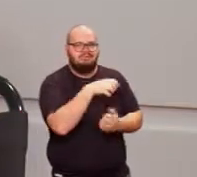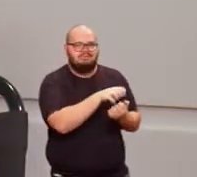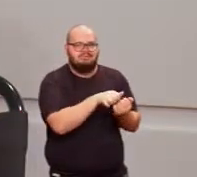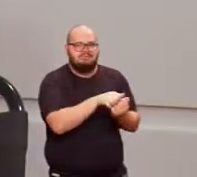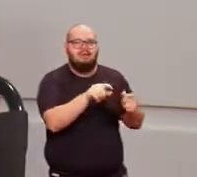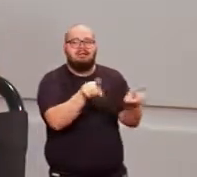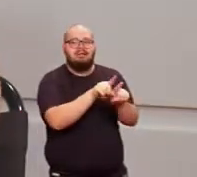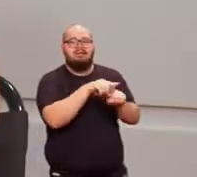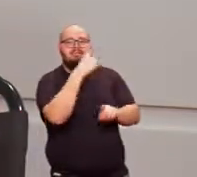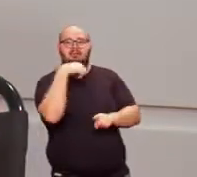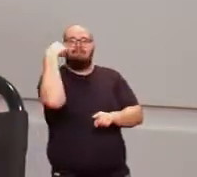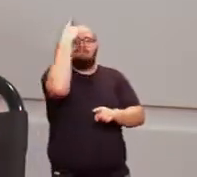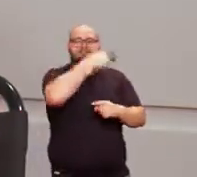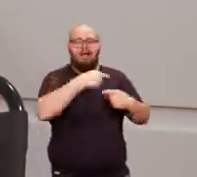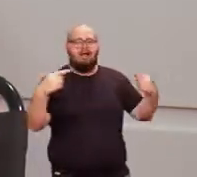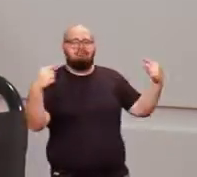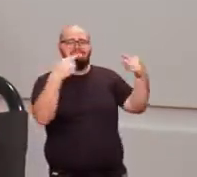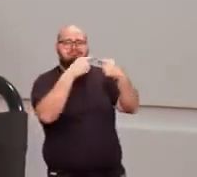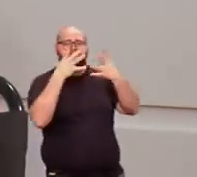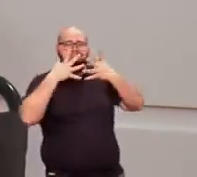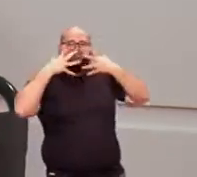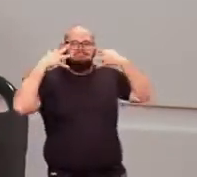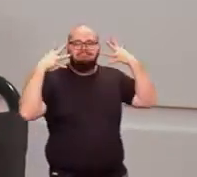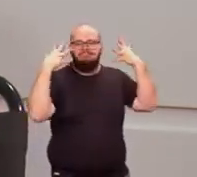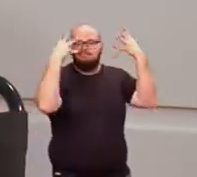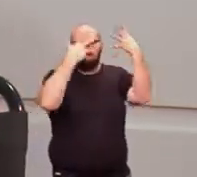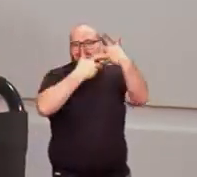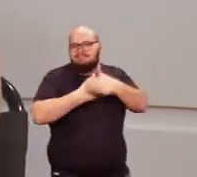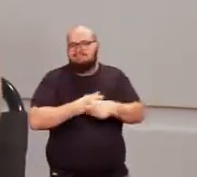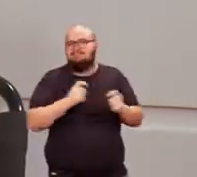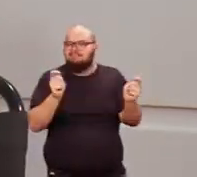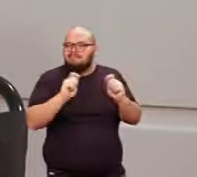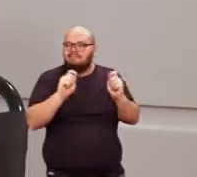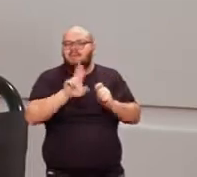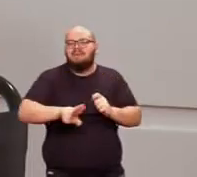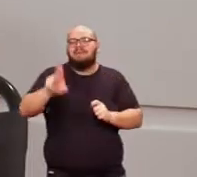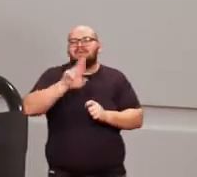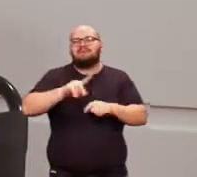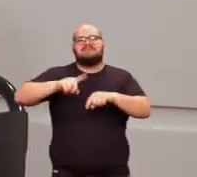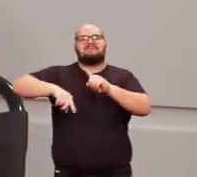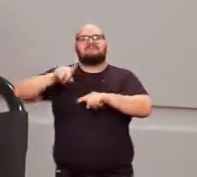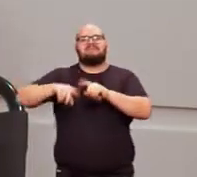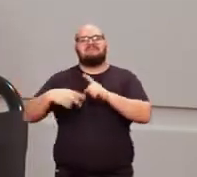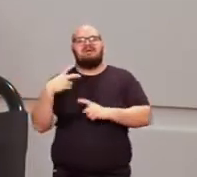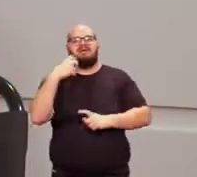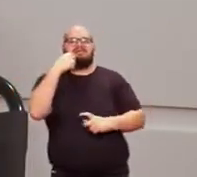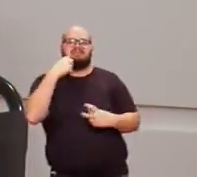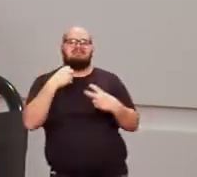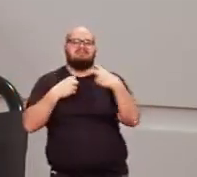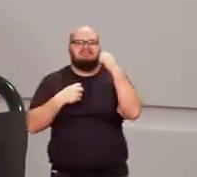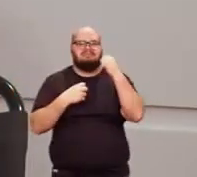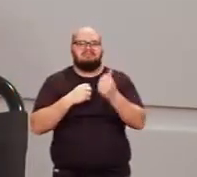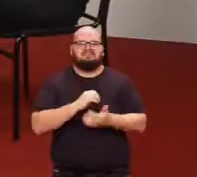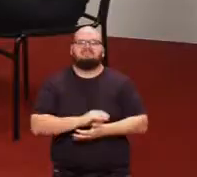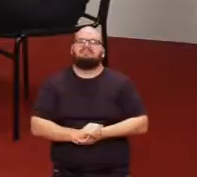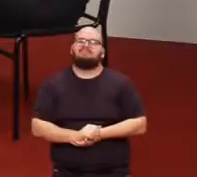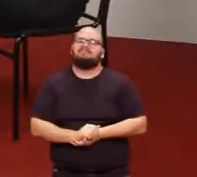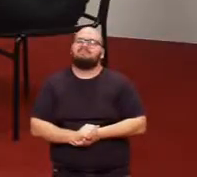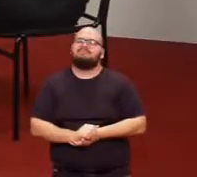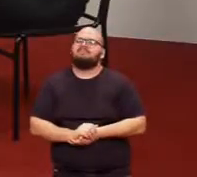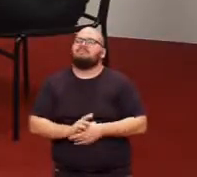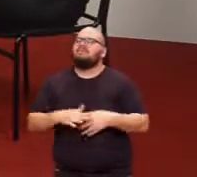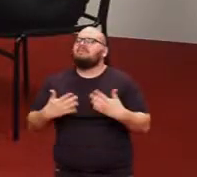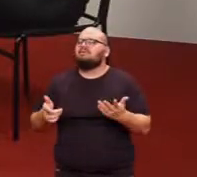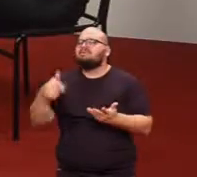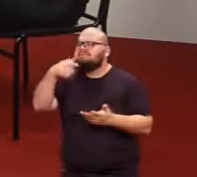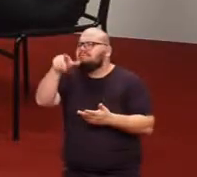dentário, e sim uma harmonização da face desse paciente, através desses materiais preenchedores. Pois é, e